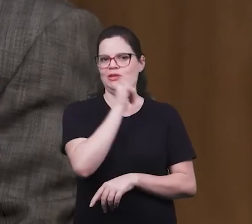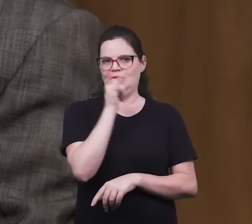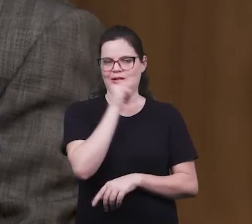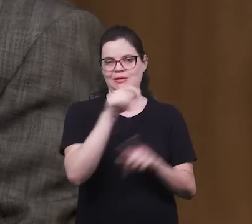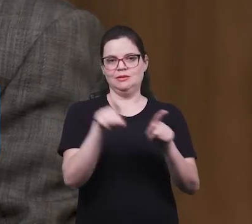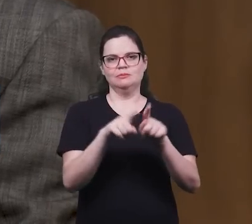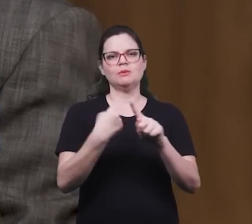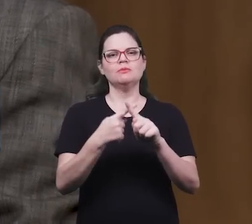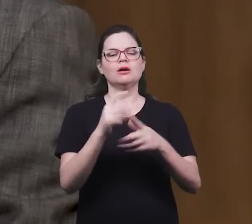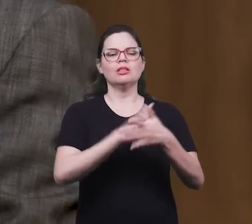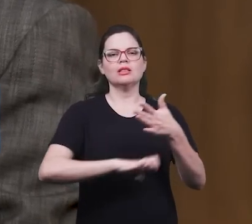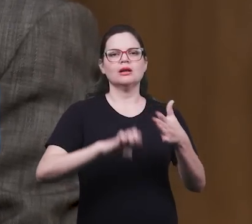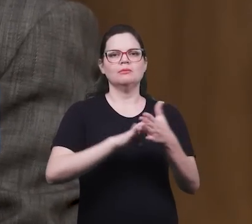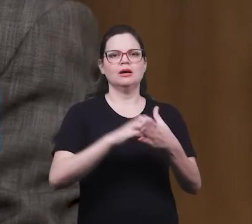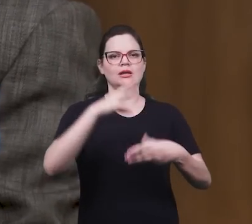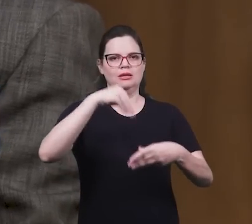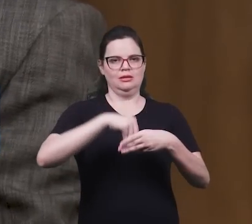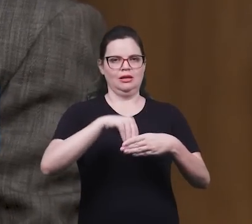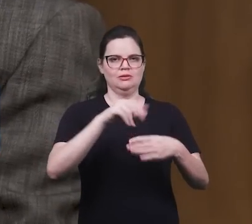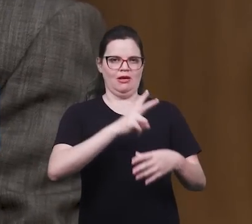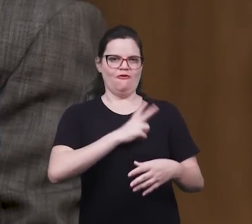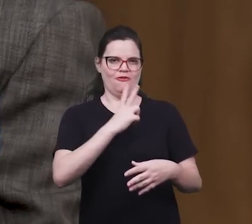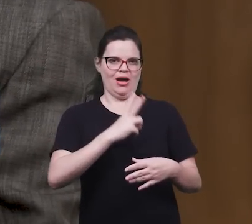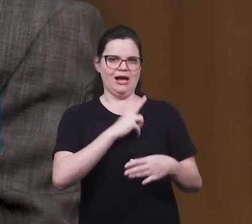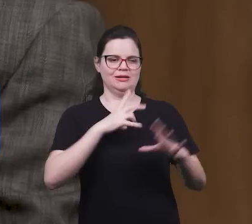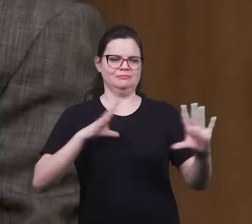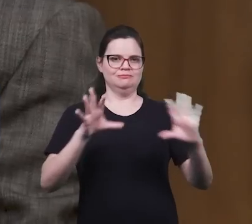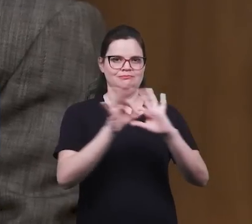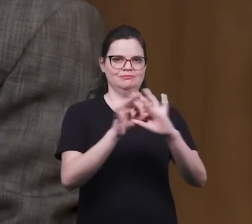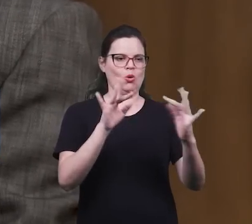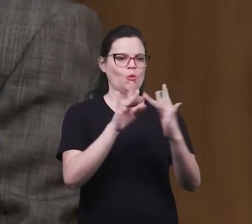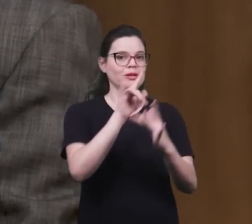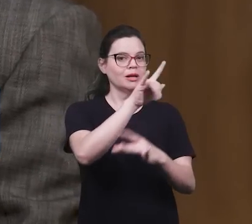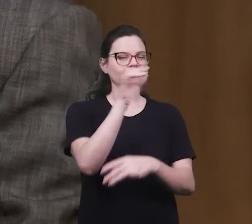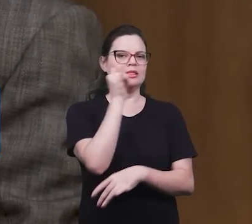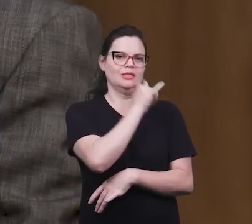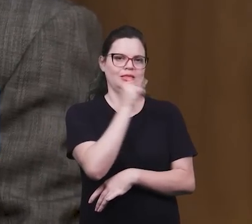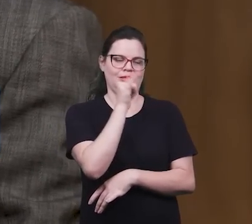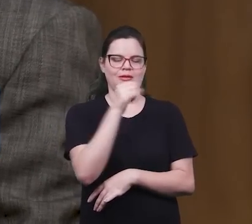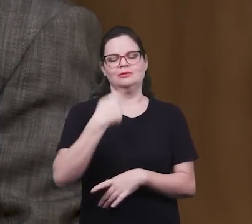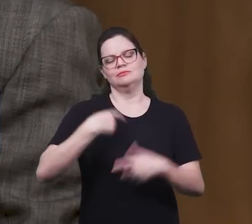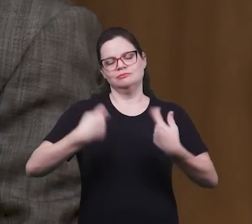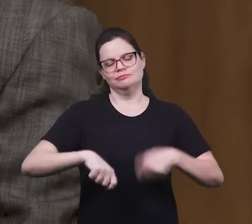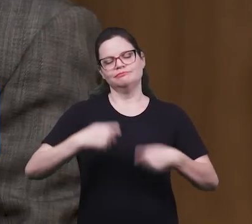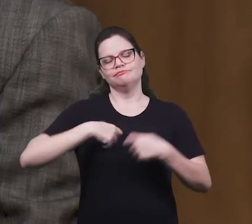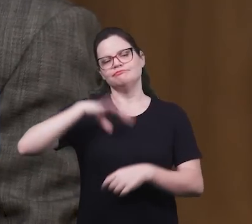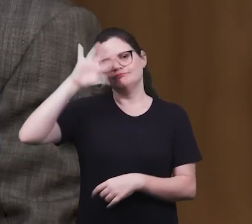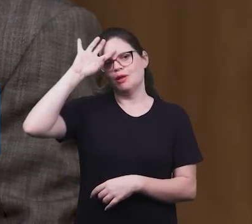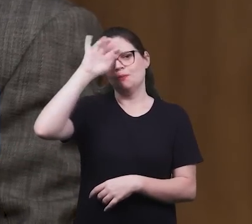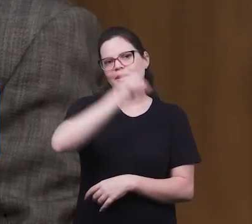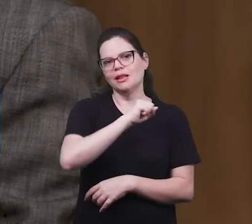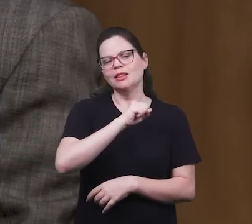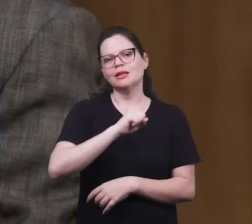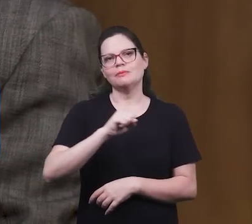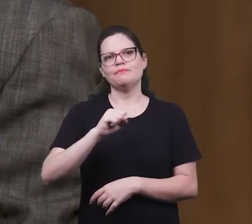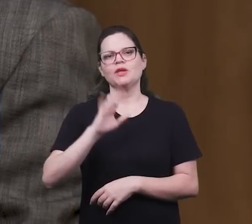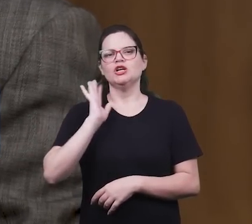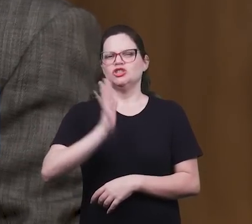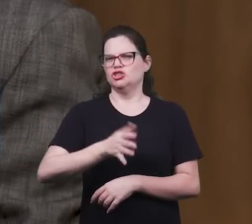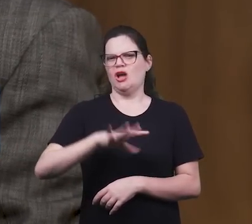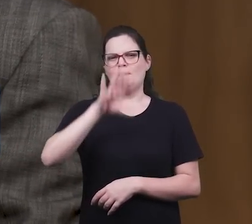empresa ligada na Vale do Rio Doce, em um consórcio ligado à Itália, e portanto eu tive que falar italiano, já cheguei a falar